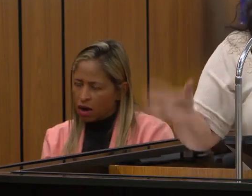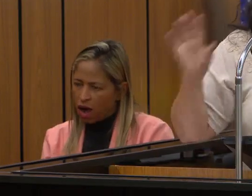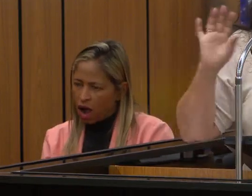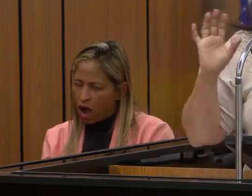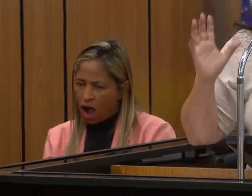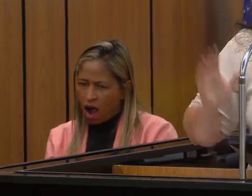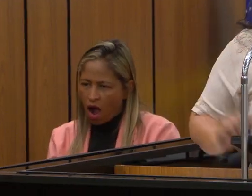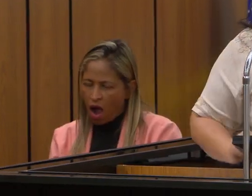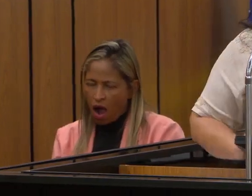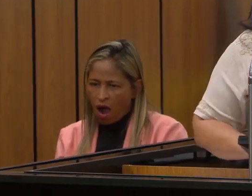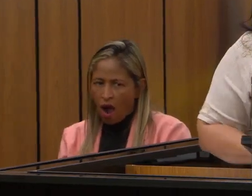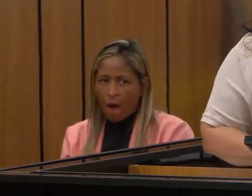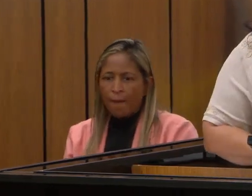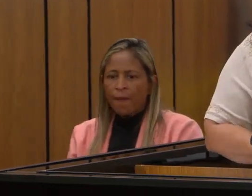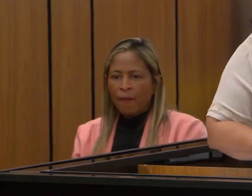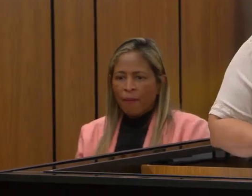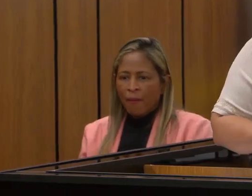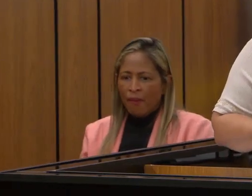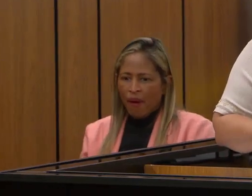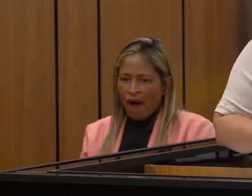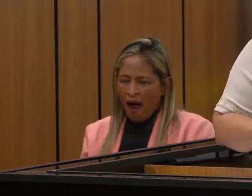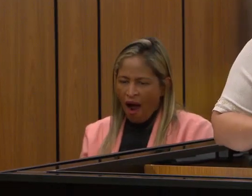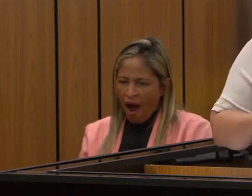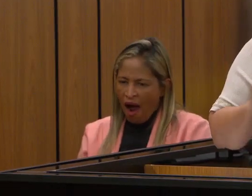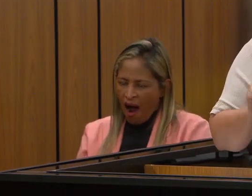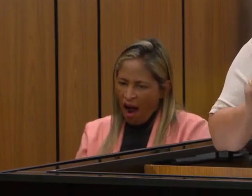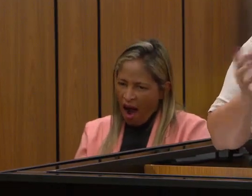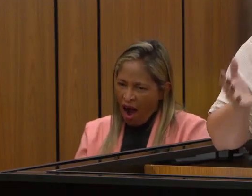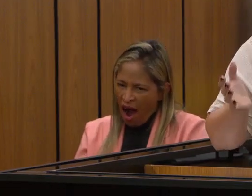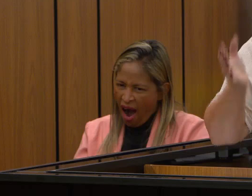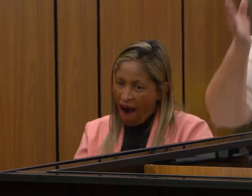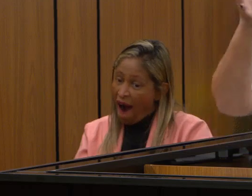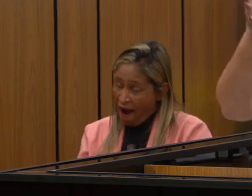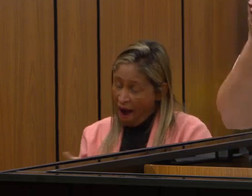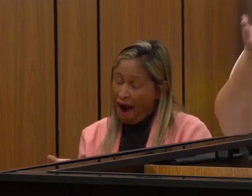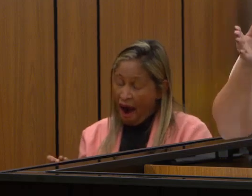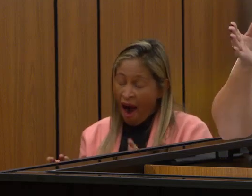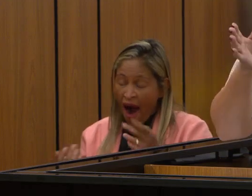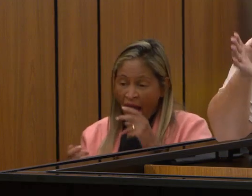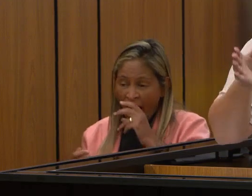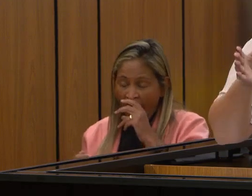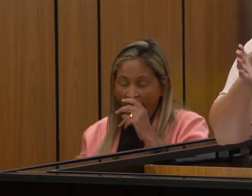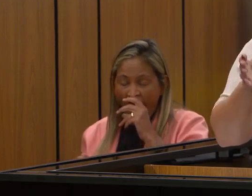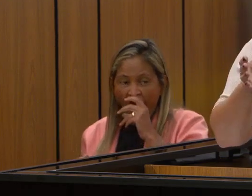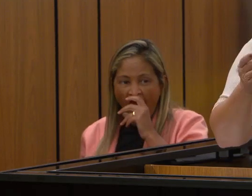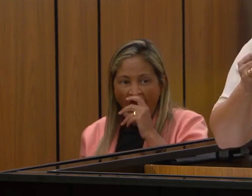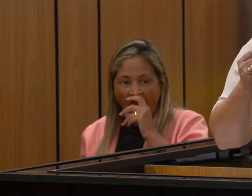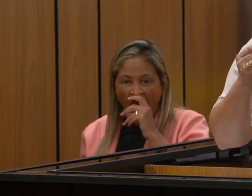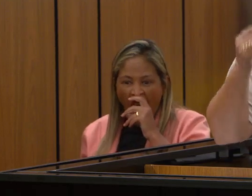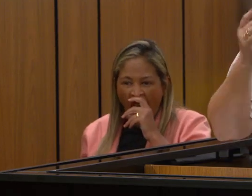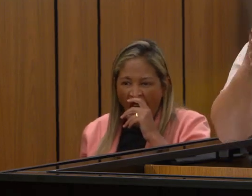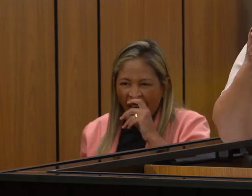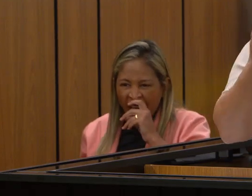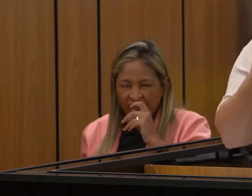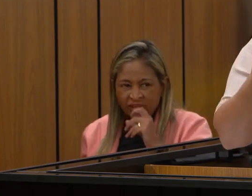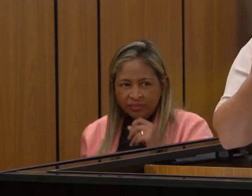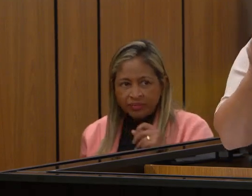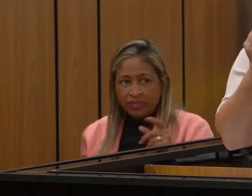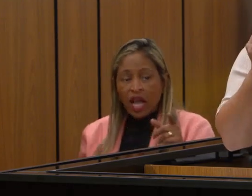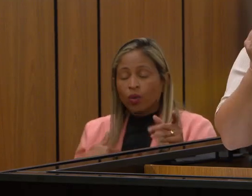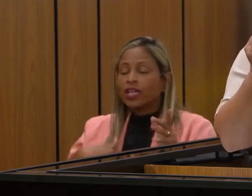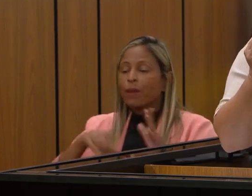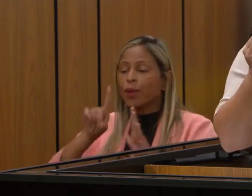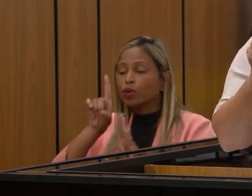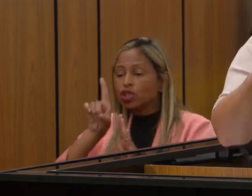a fala fica embutida né mas por um acaso eu vim aqui né para ver meus